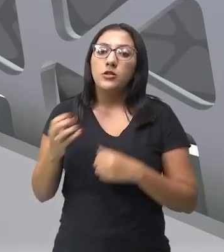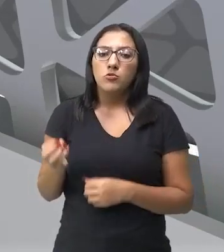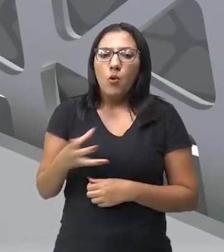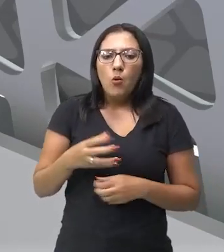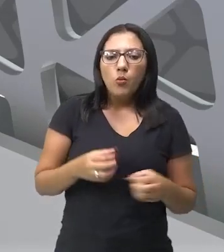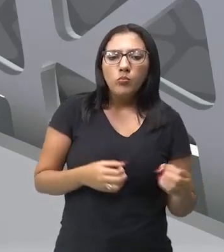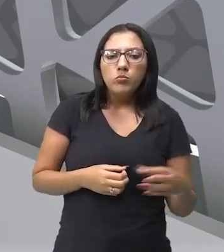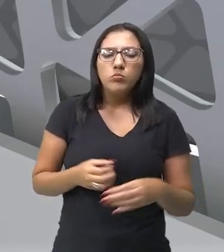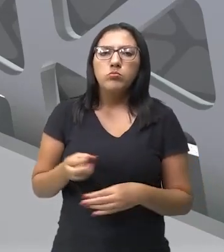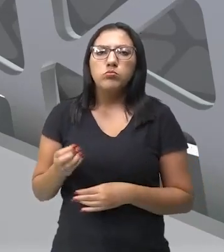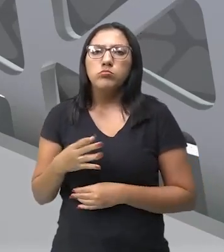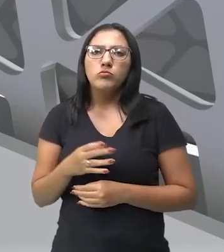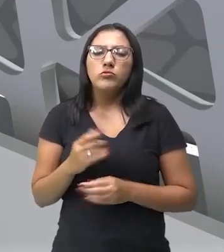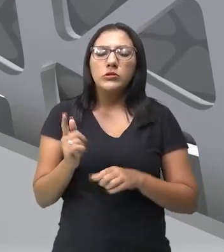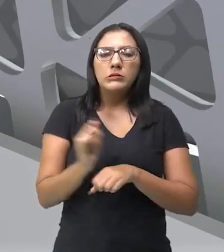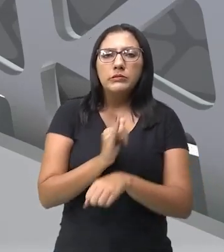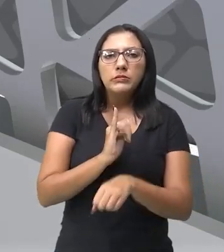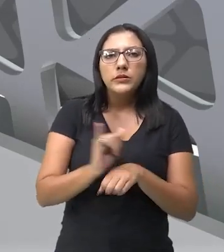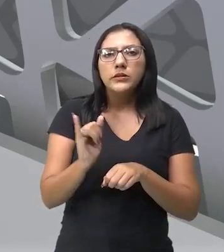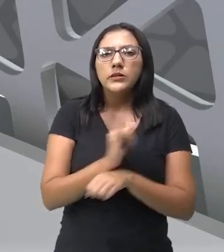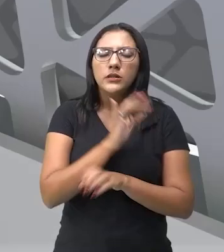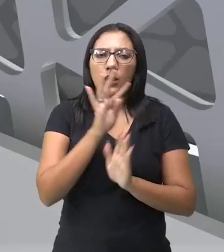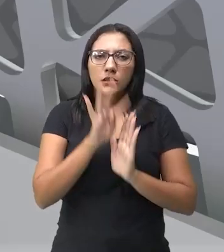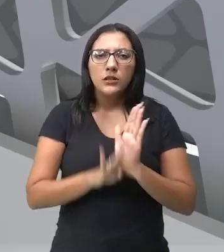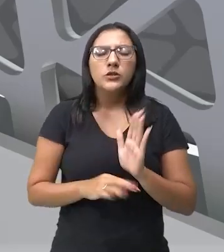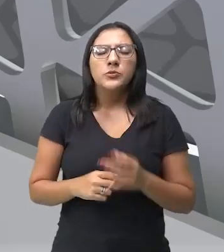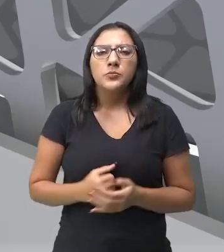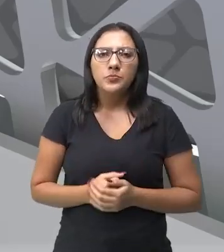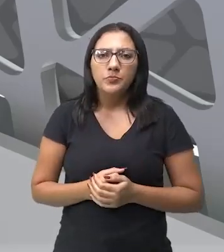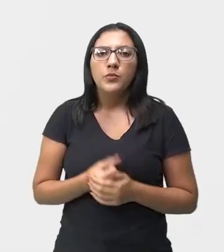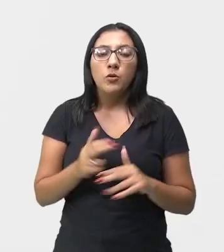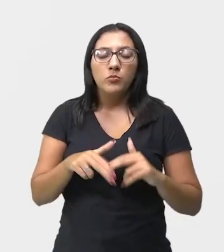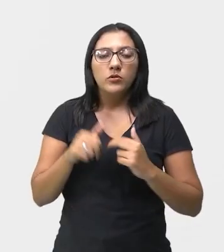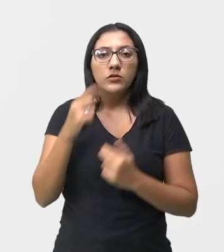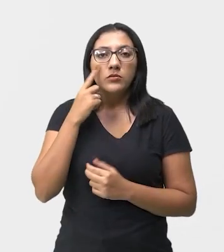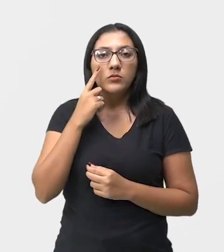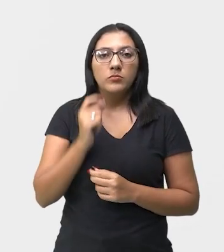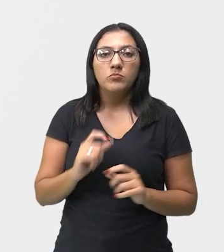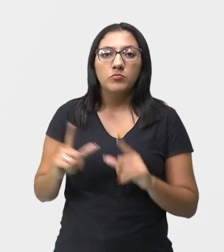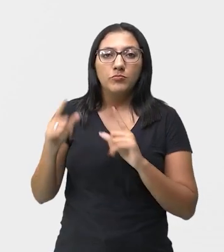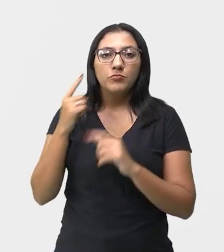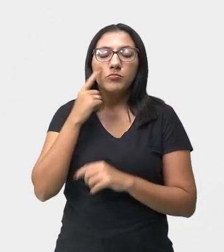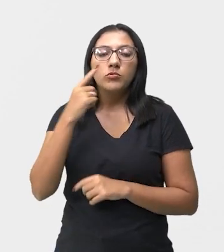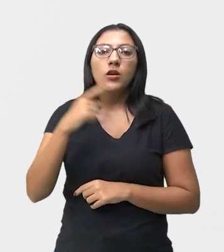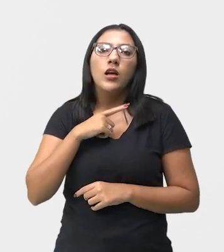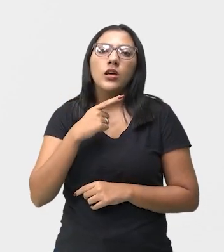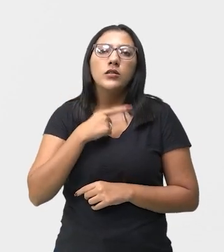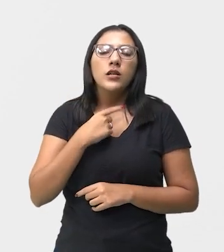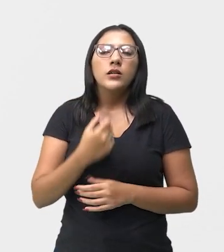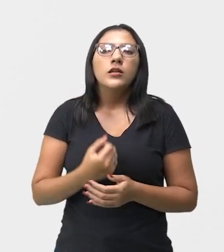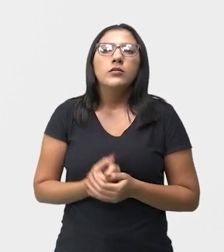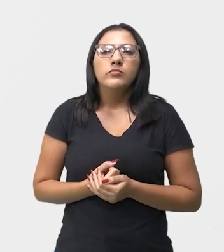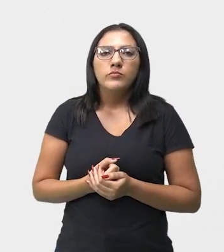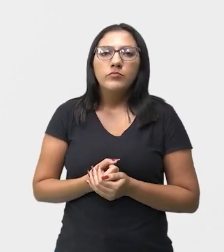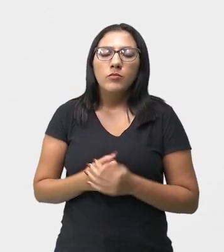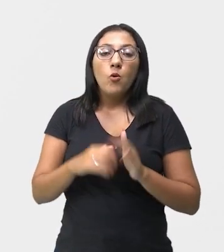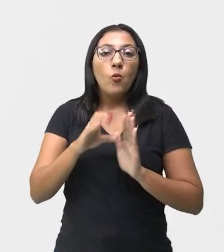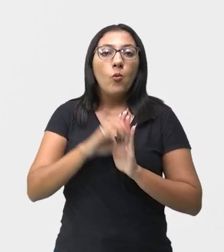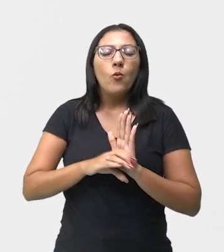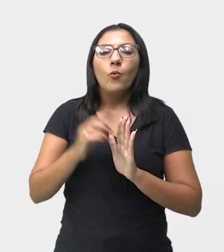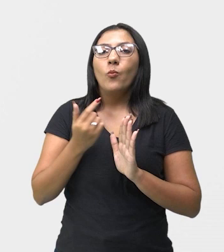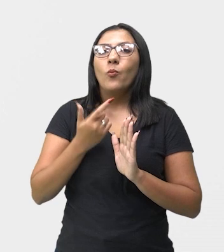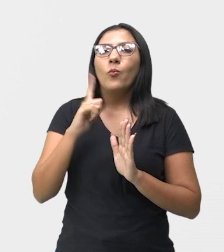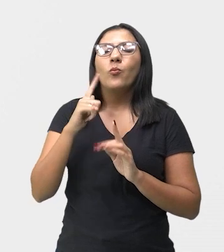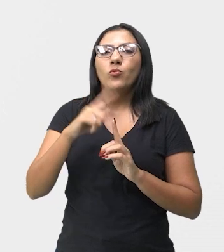de configuração de texto. E aí, a gente vai avançando na cartela, porque a nossa cartela vai nos conduzir justamente para